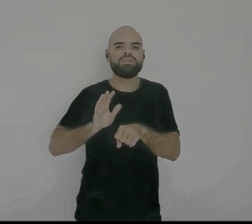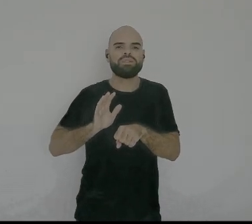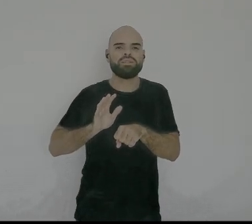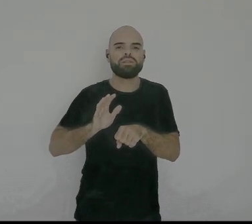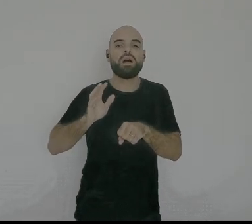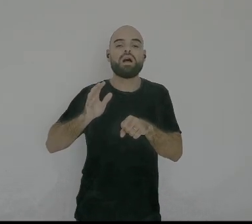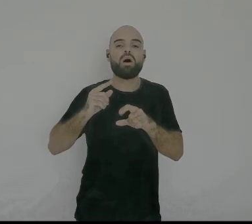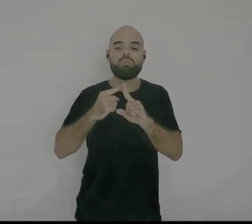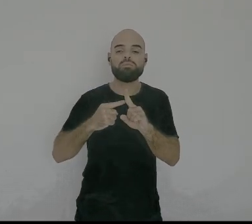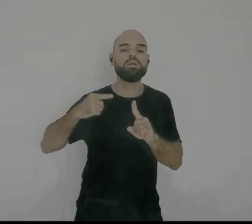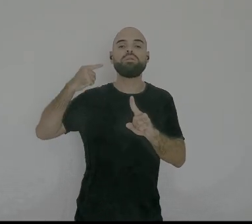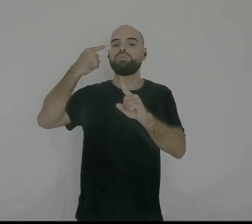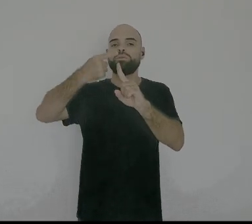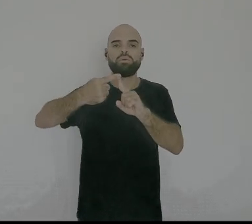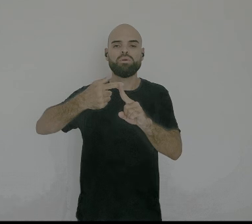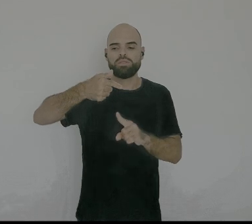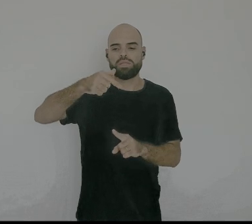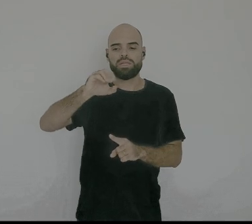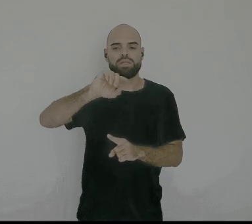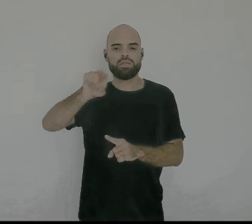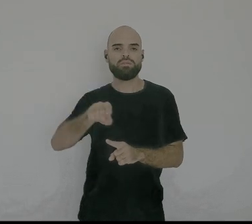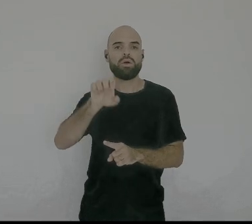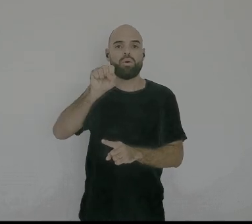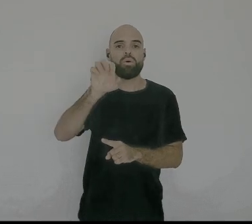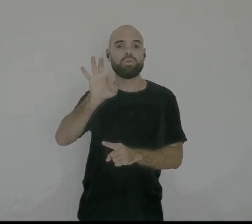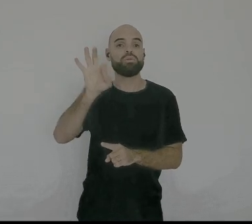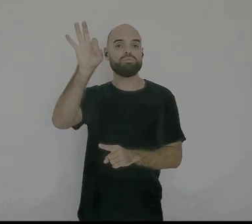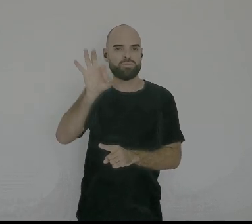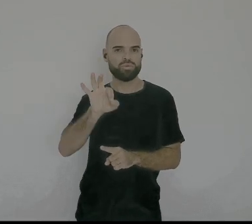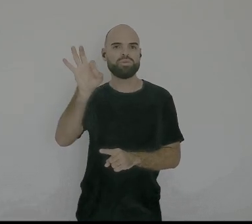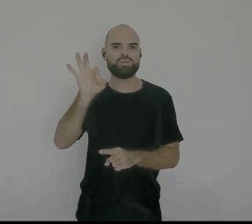crescem de 50,3% para